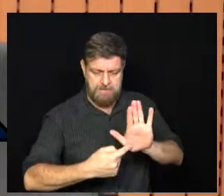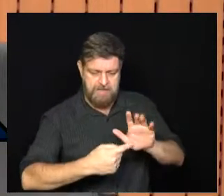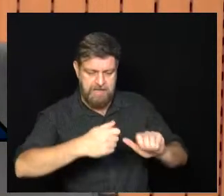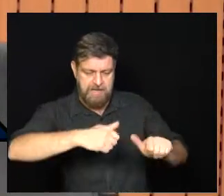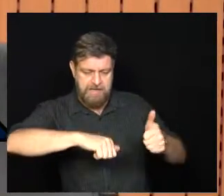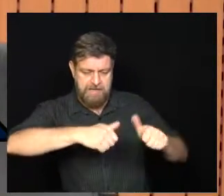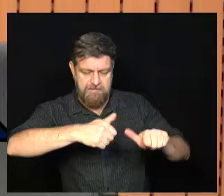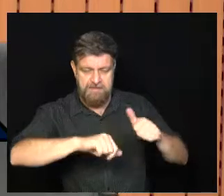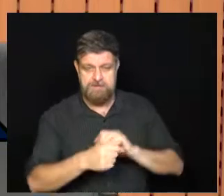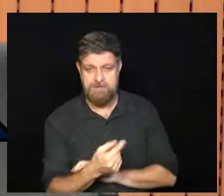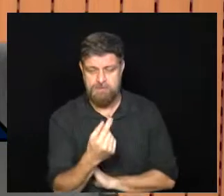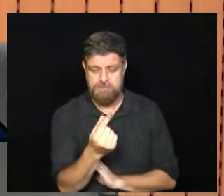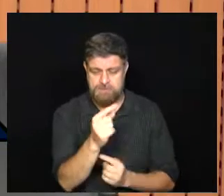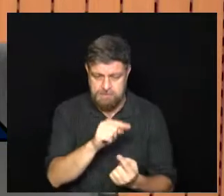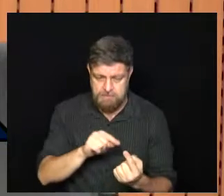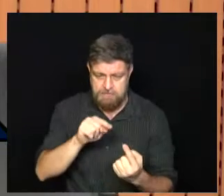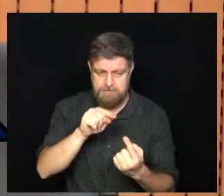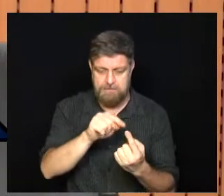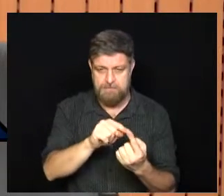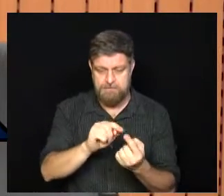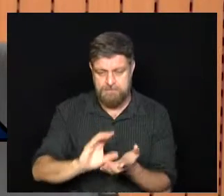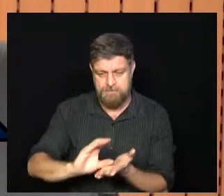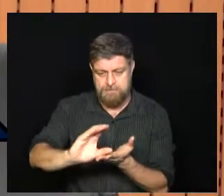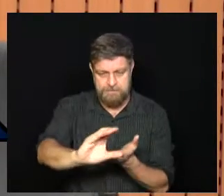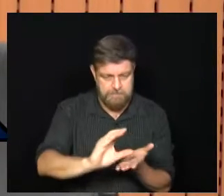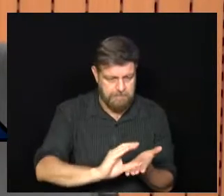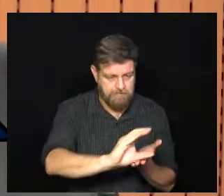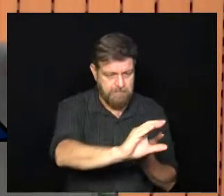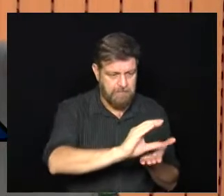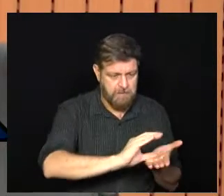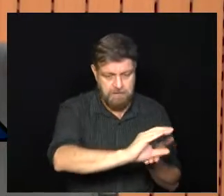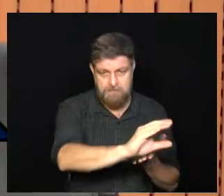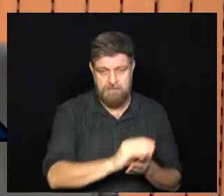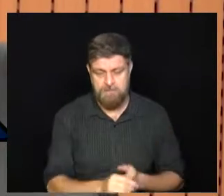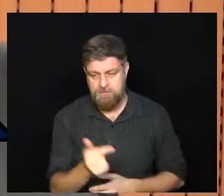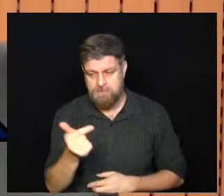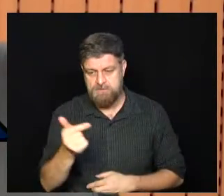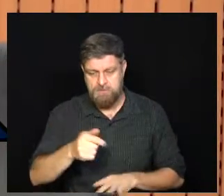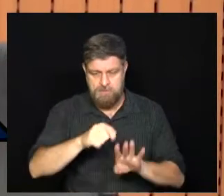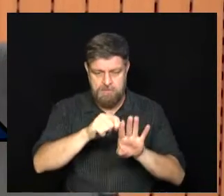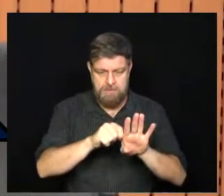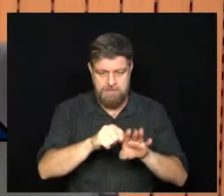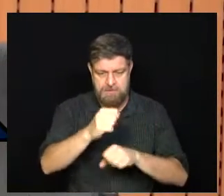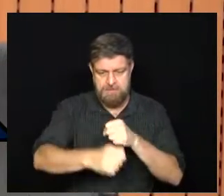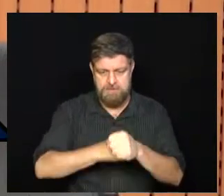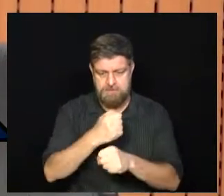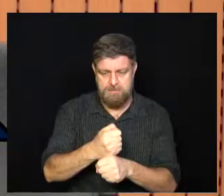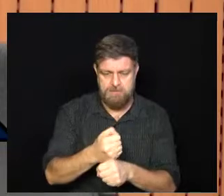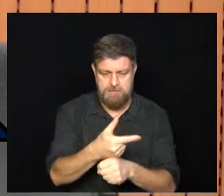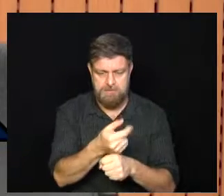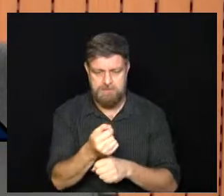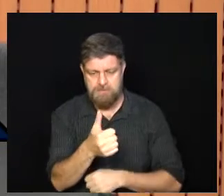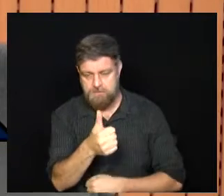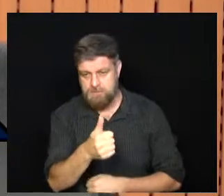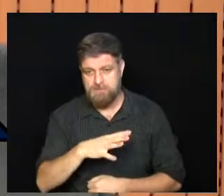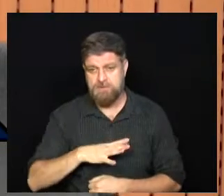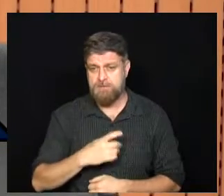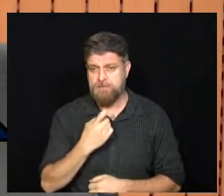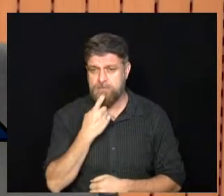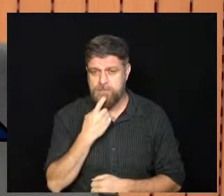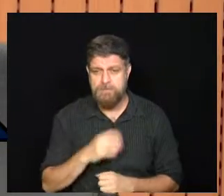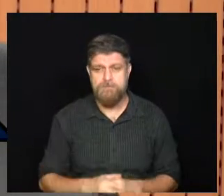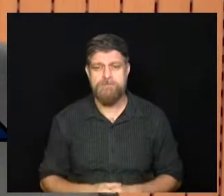Poder Executivo das metas fiscais do segundo quadrimestre de 2021 do município de Campinas. Tal